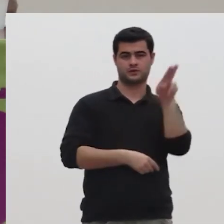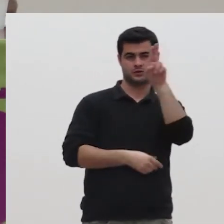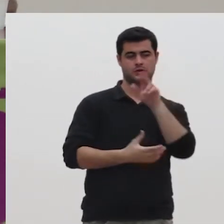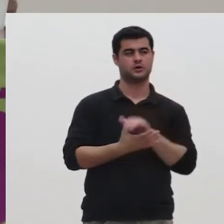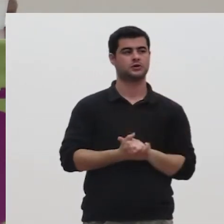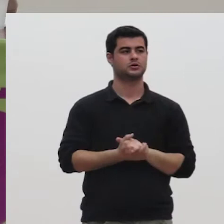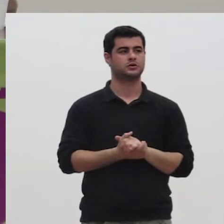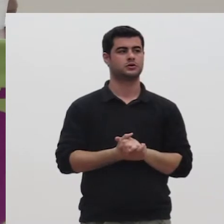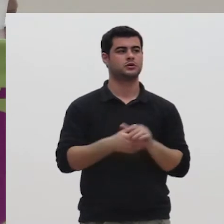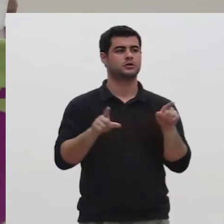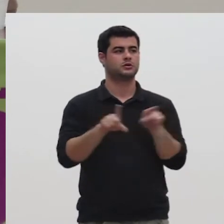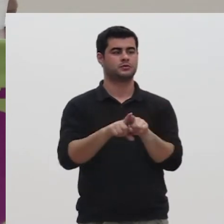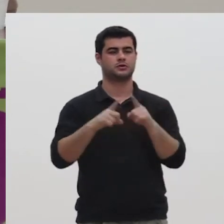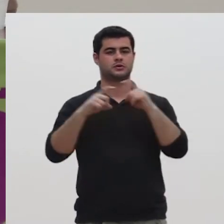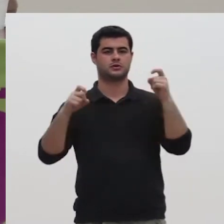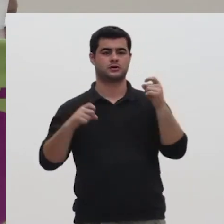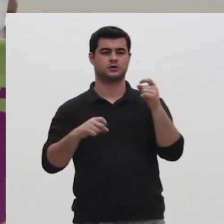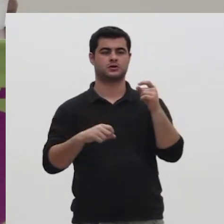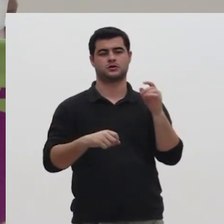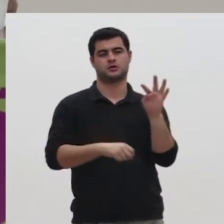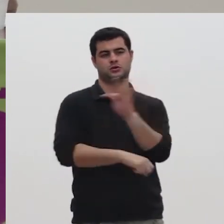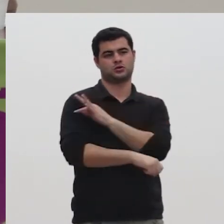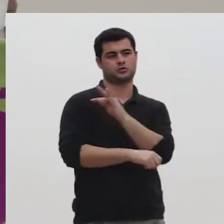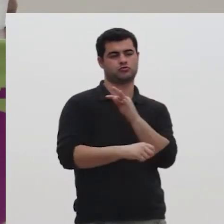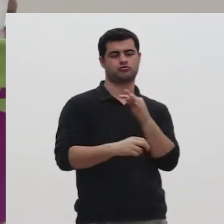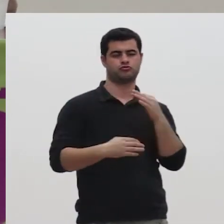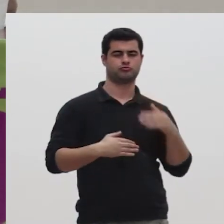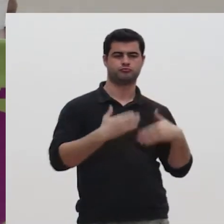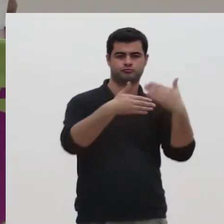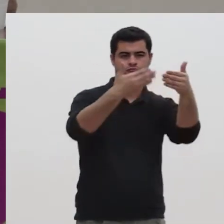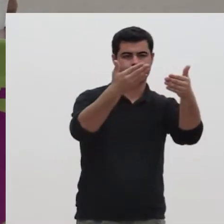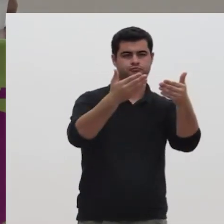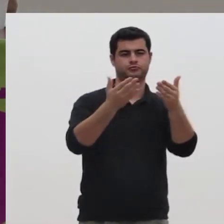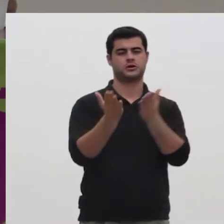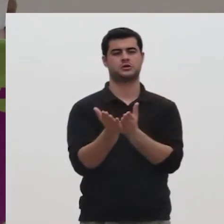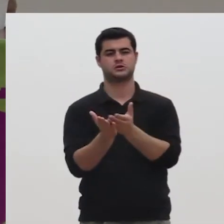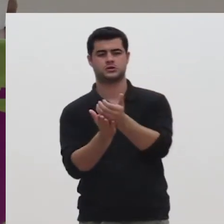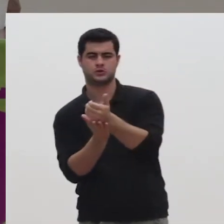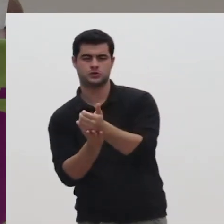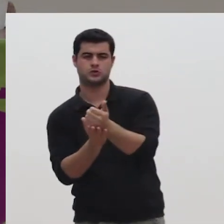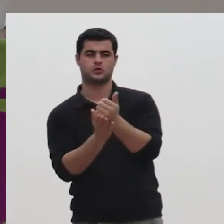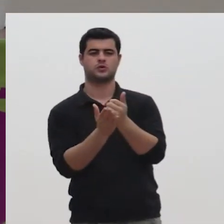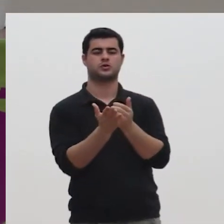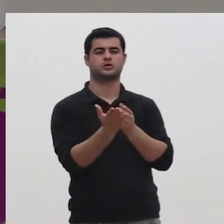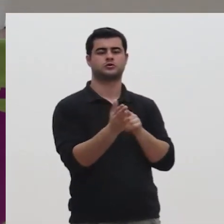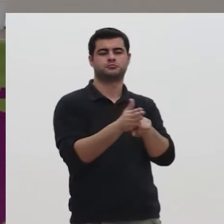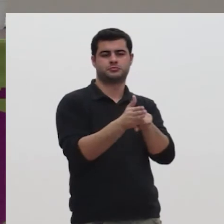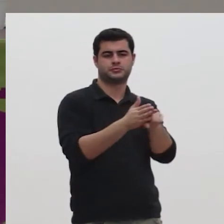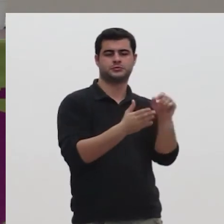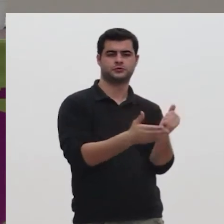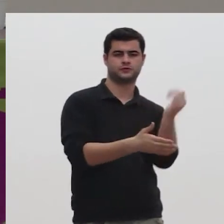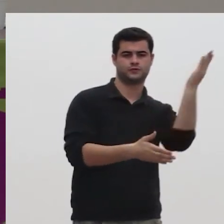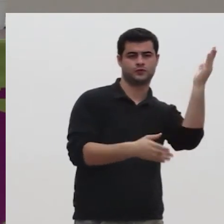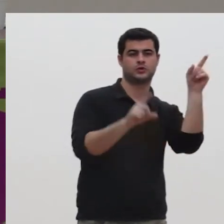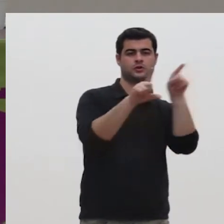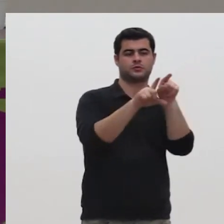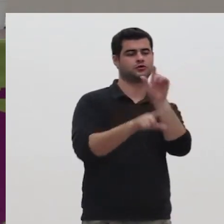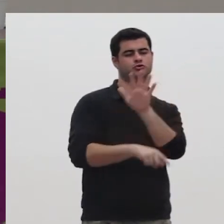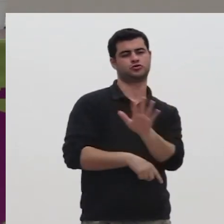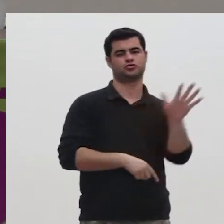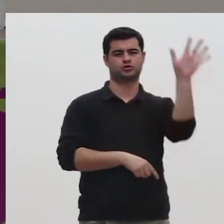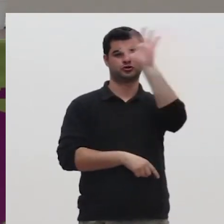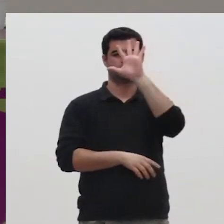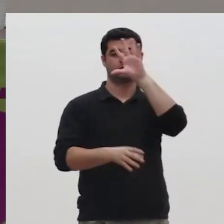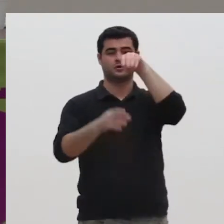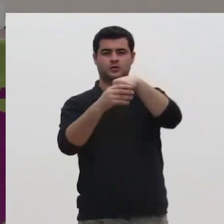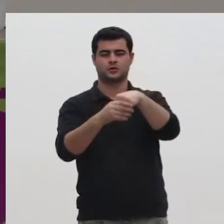marco legal da ciência e tecnologia, coisa que ainda não foi feita, para importações, para isenções tributárias e para a desburocratização geral da universidade no que diz